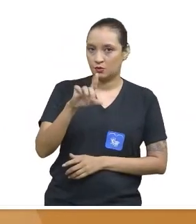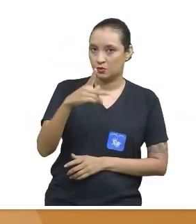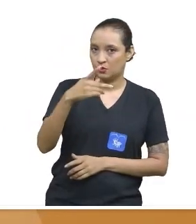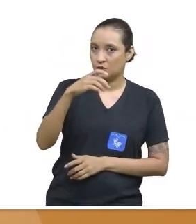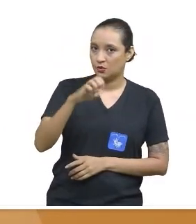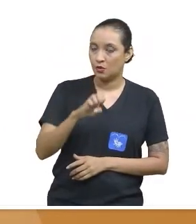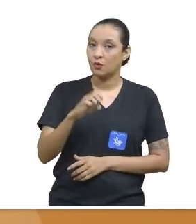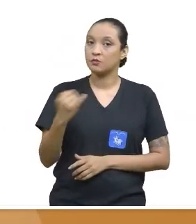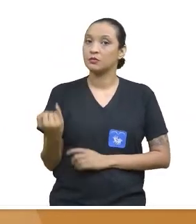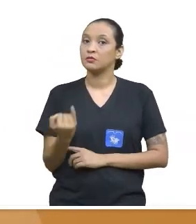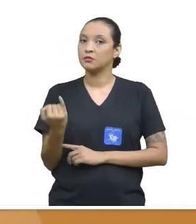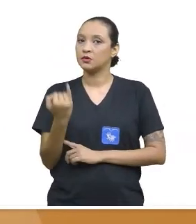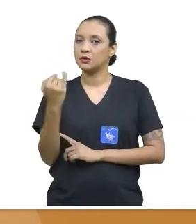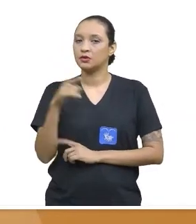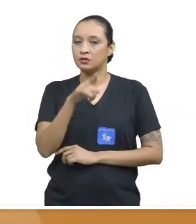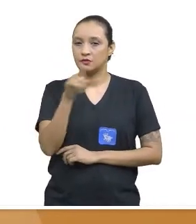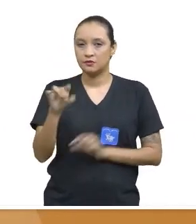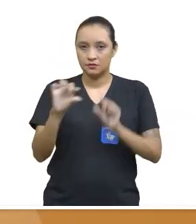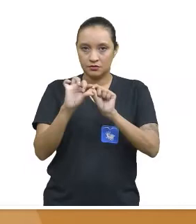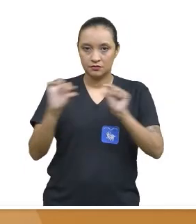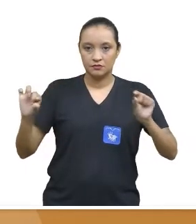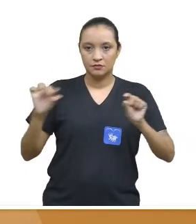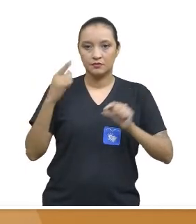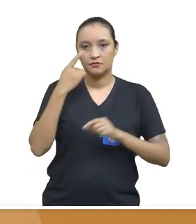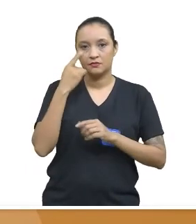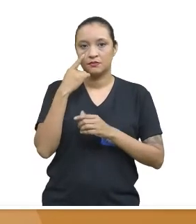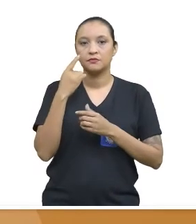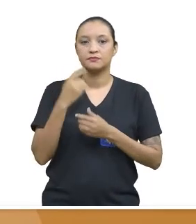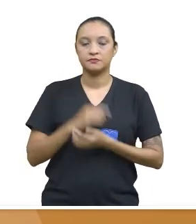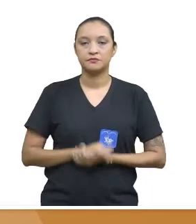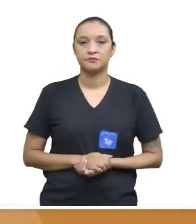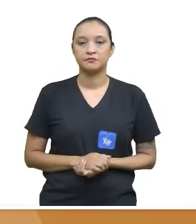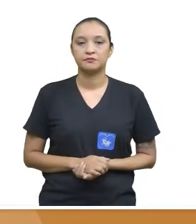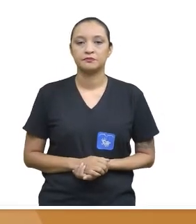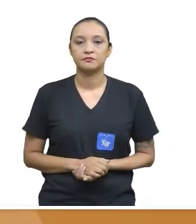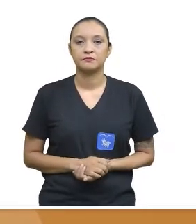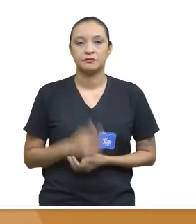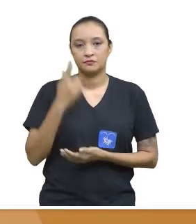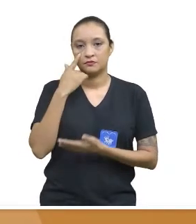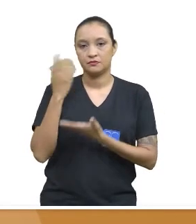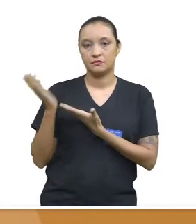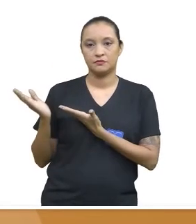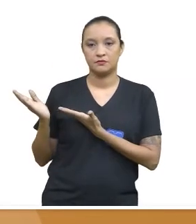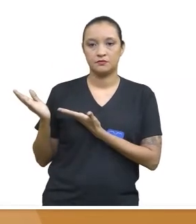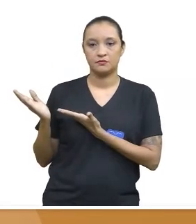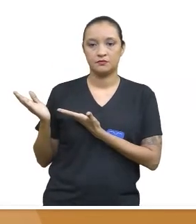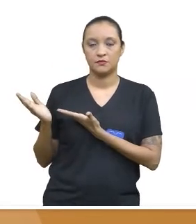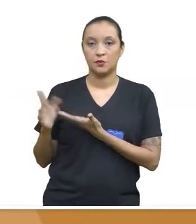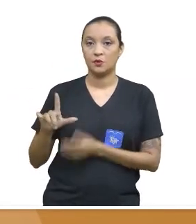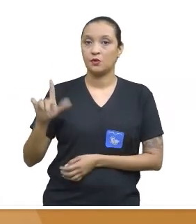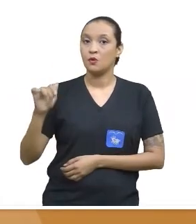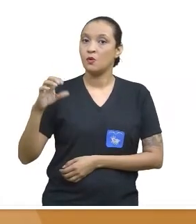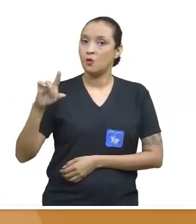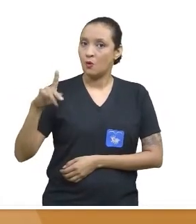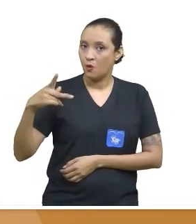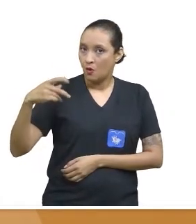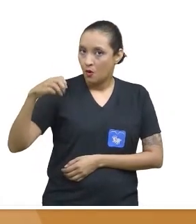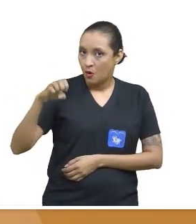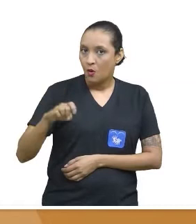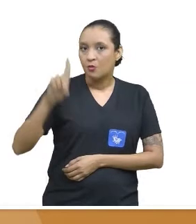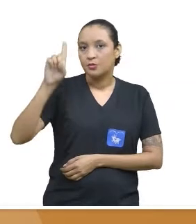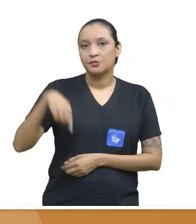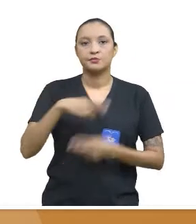bom dar uma grifadinha aí para nós. O golpe é obra dos brasileiros.